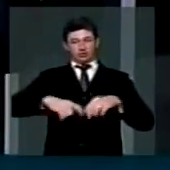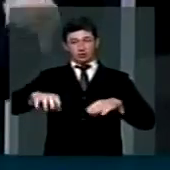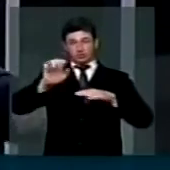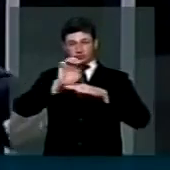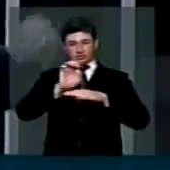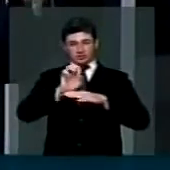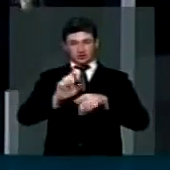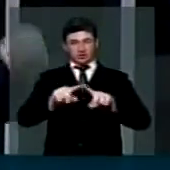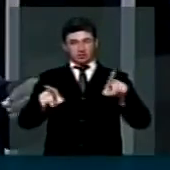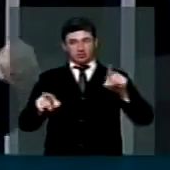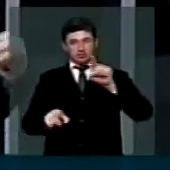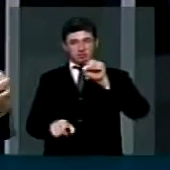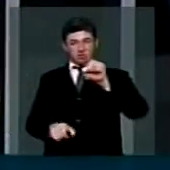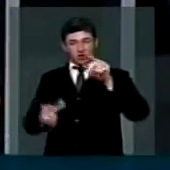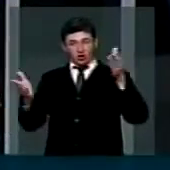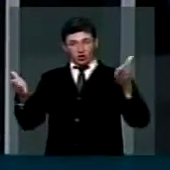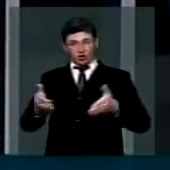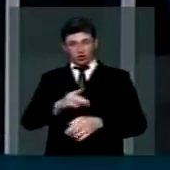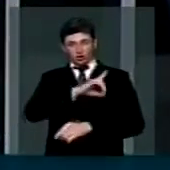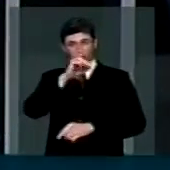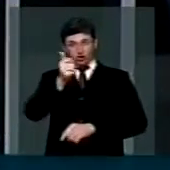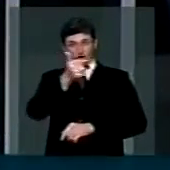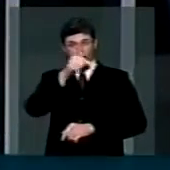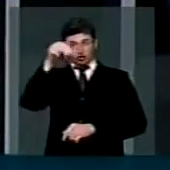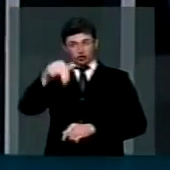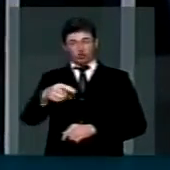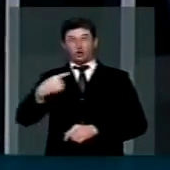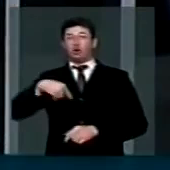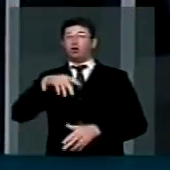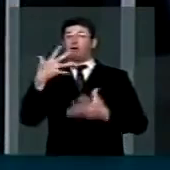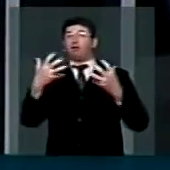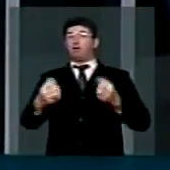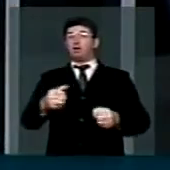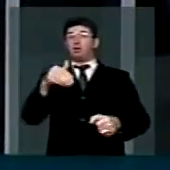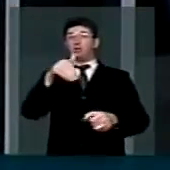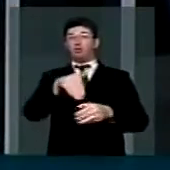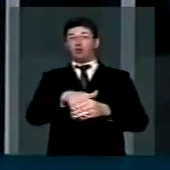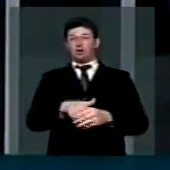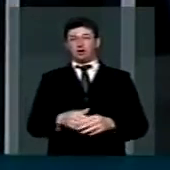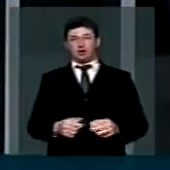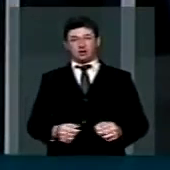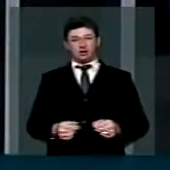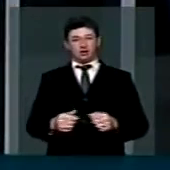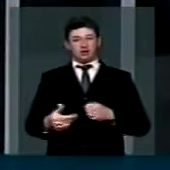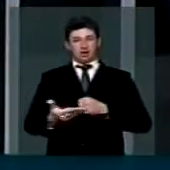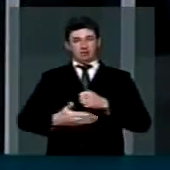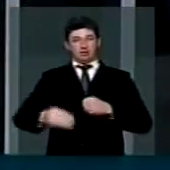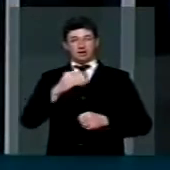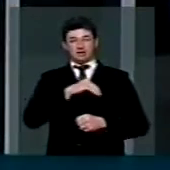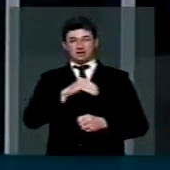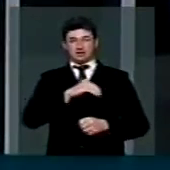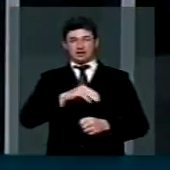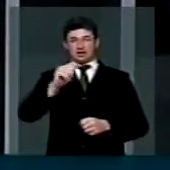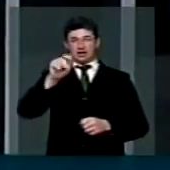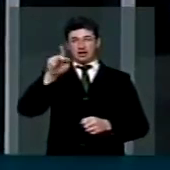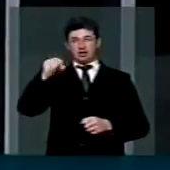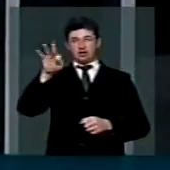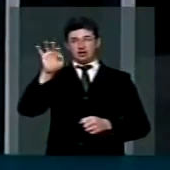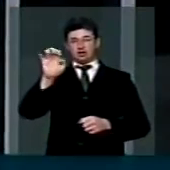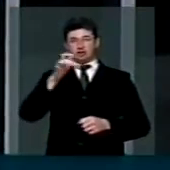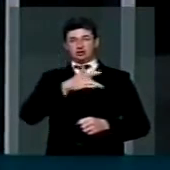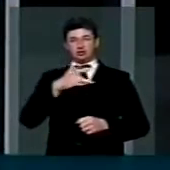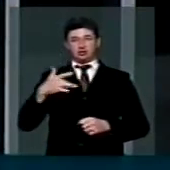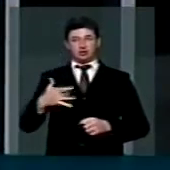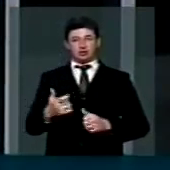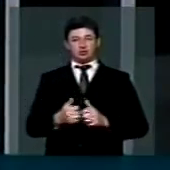estados, mas que hoje, dia 12 de novembro, iríamos votar aqui o piso salarial de agentes